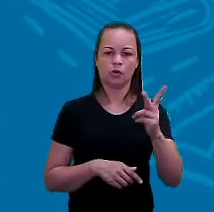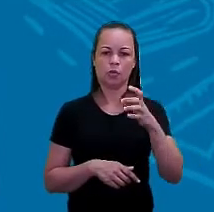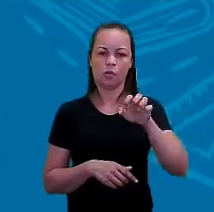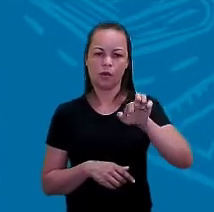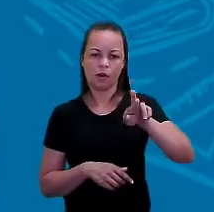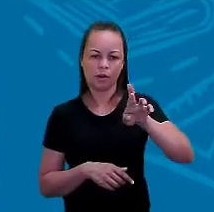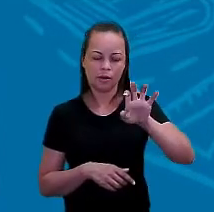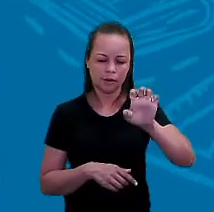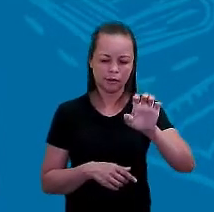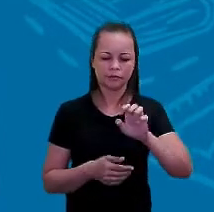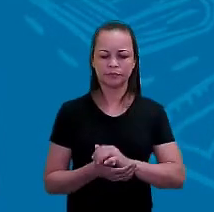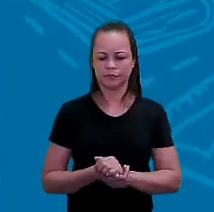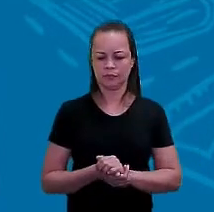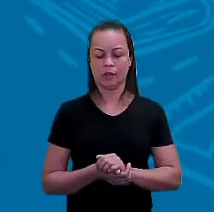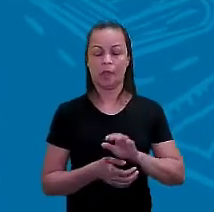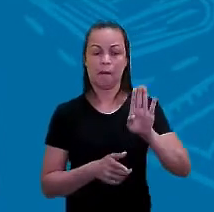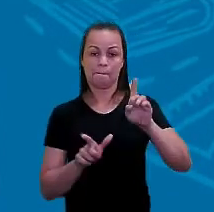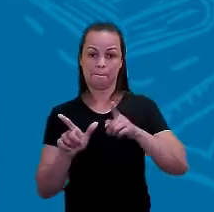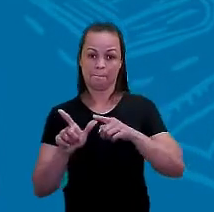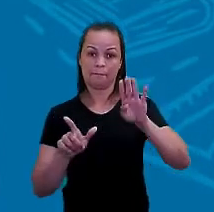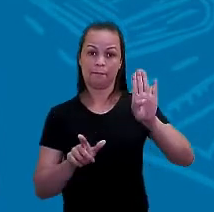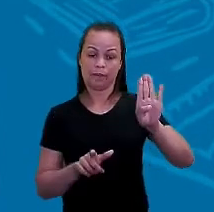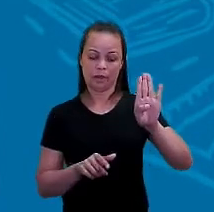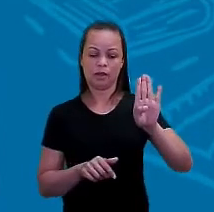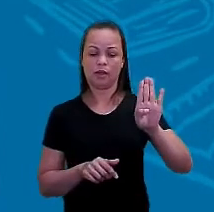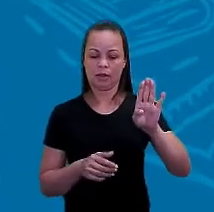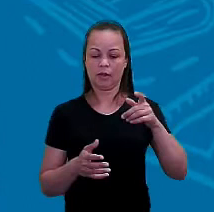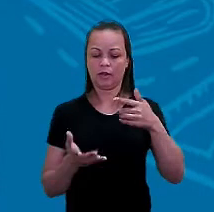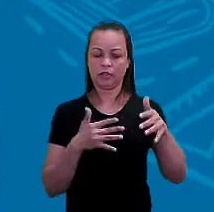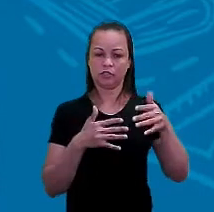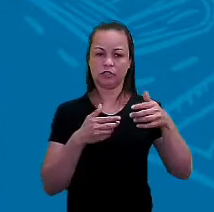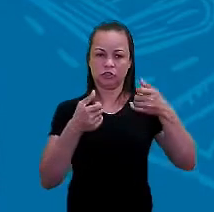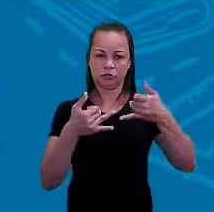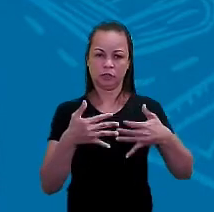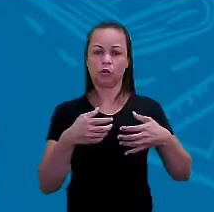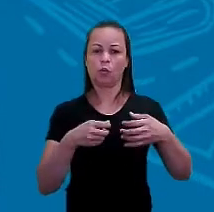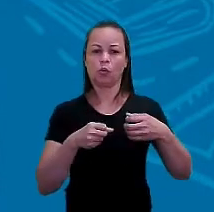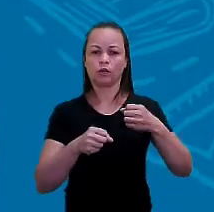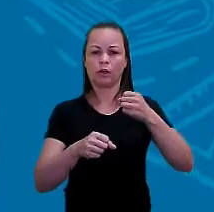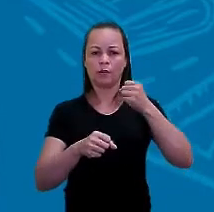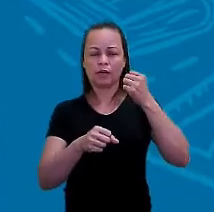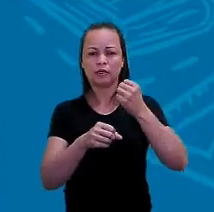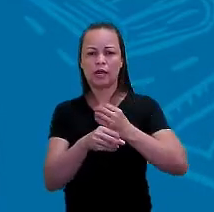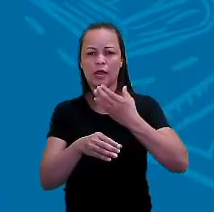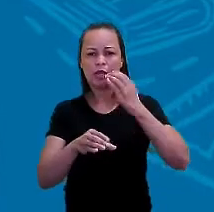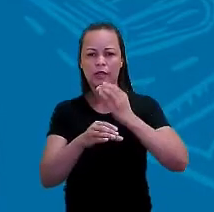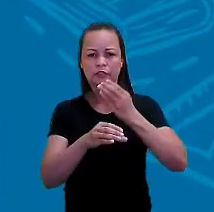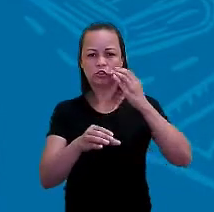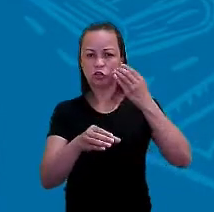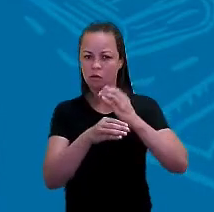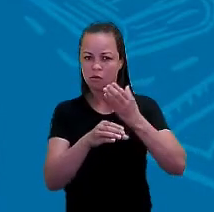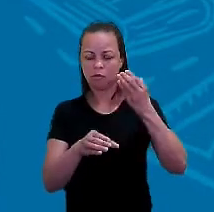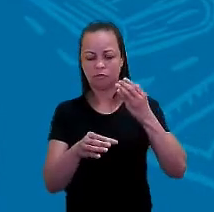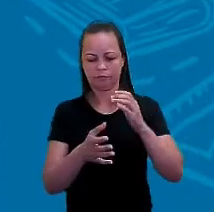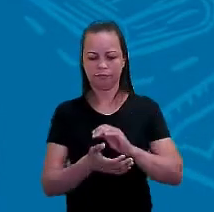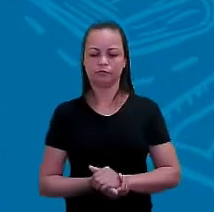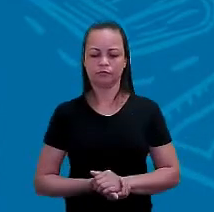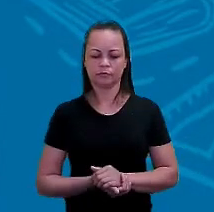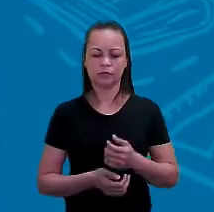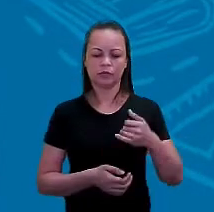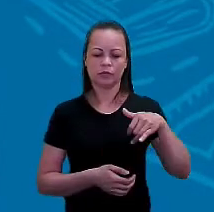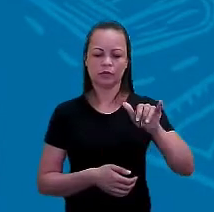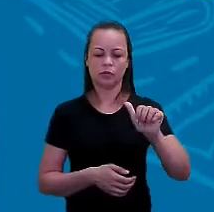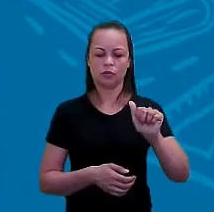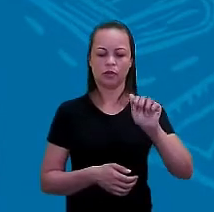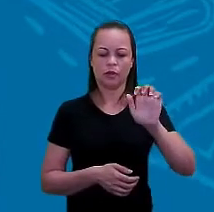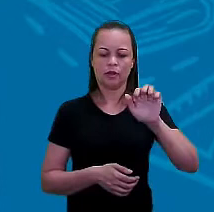an engineer, lembra da aula passada que nós falamos de profissões? Engineer, engenheiro. You an engineer, and this